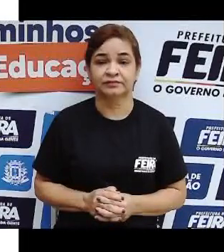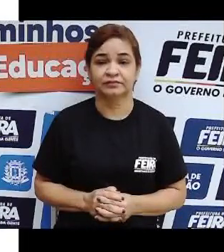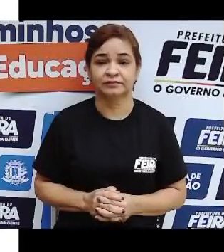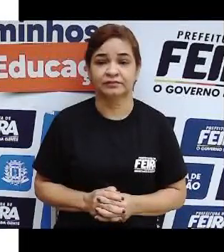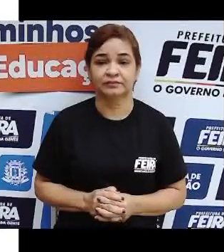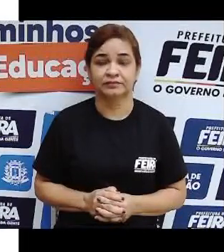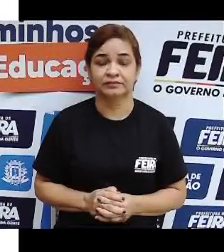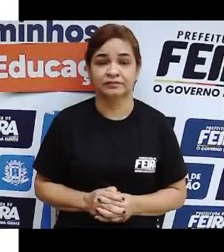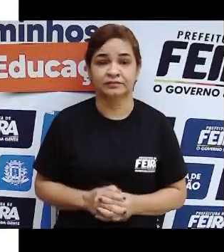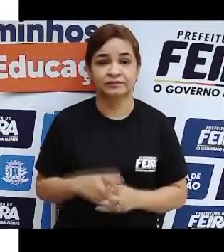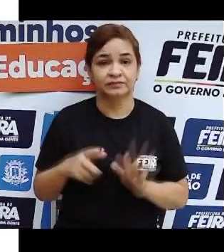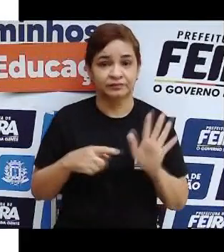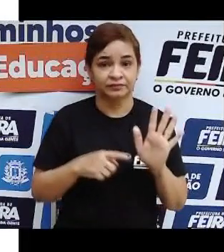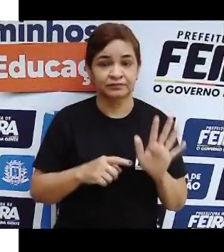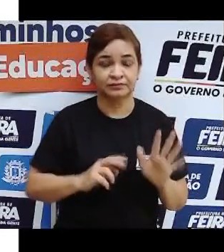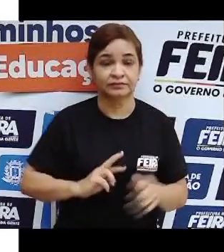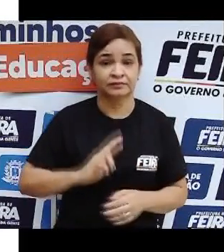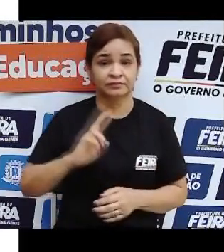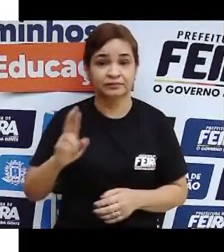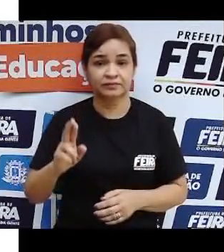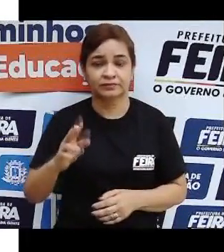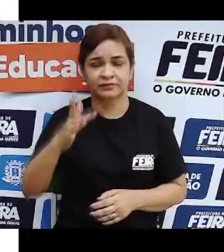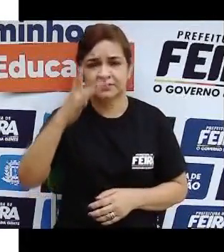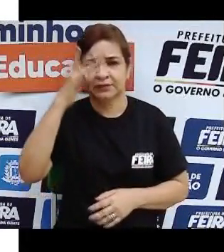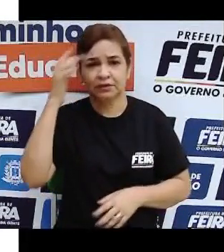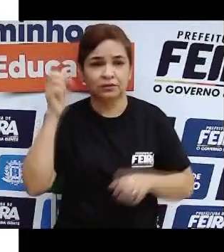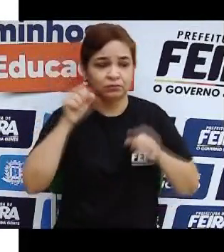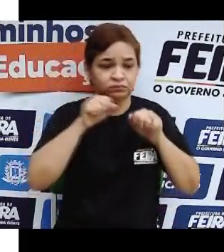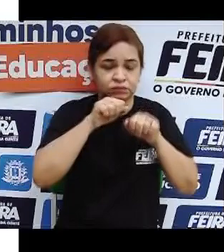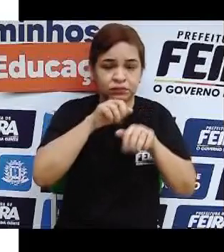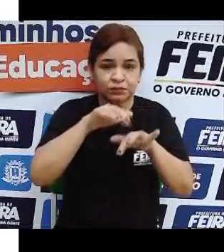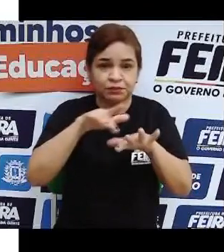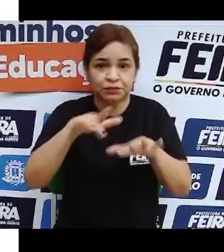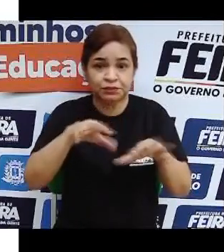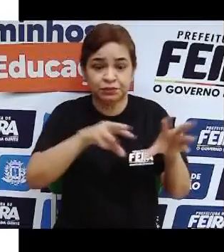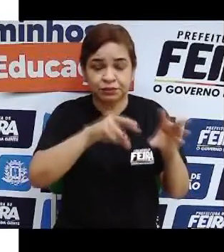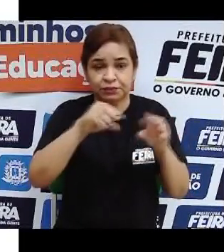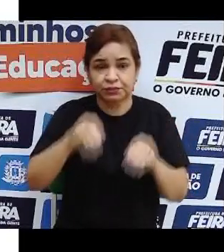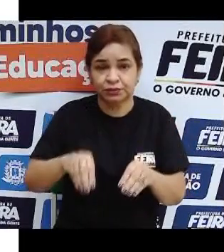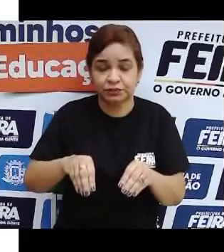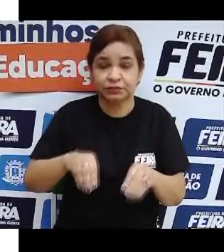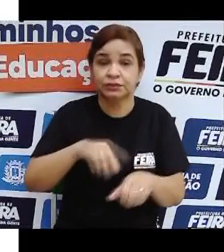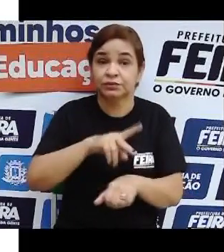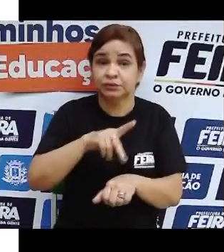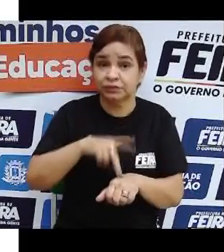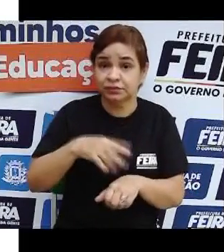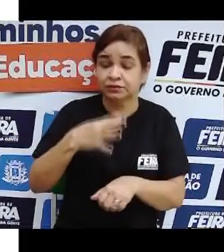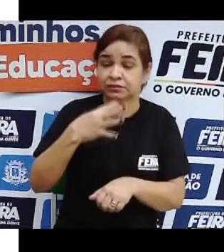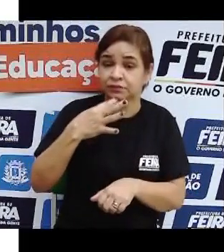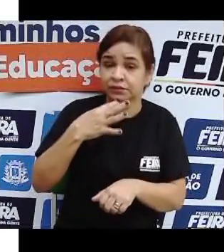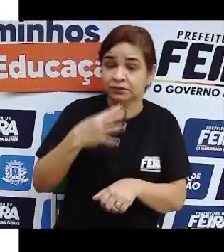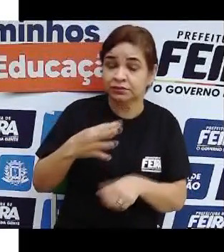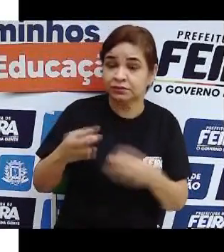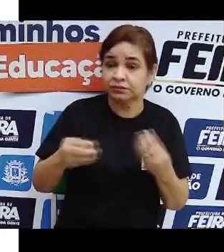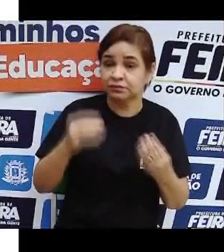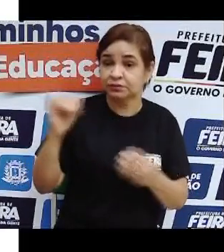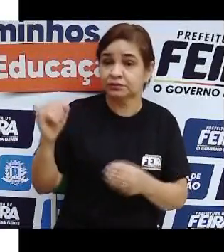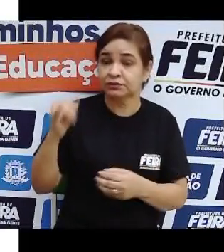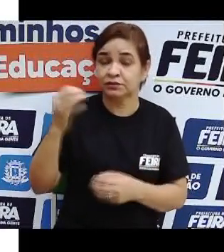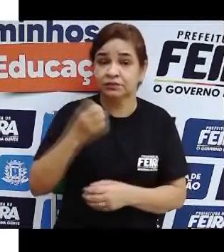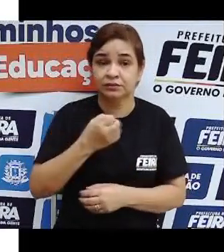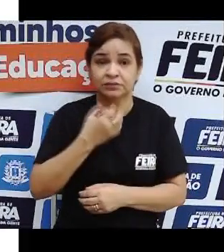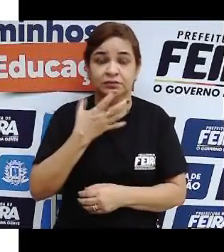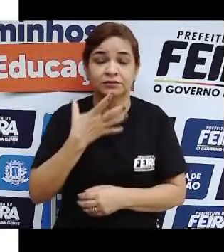As manifestações religiosas movimentam cerca de 8 bilhões de reais por ano em todo o país, de acordo com o Ministério do Turismo. Um